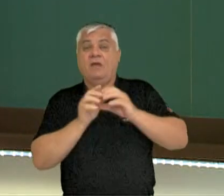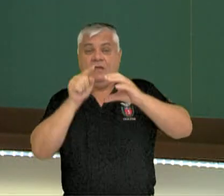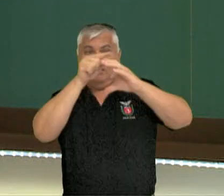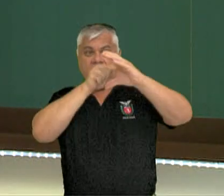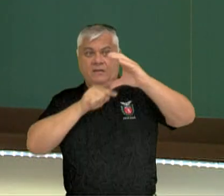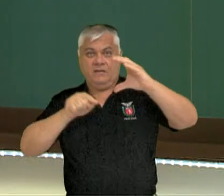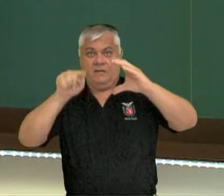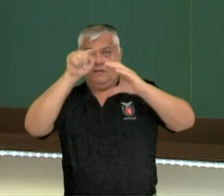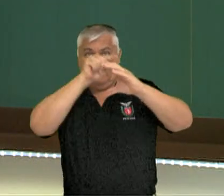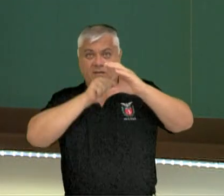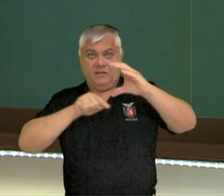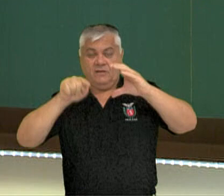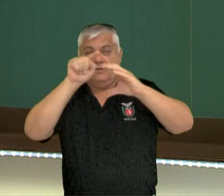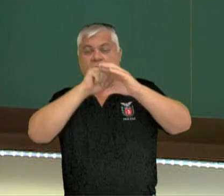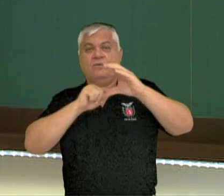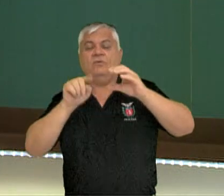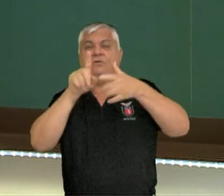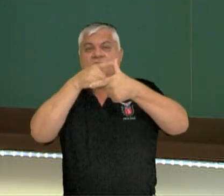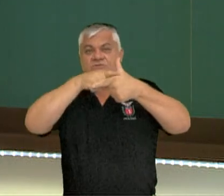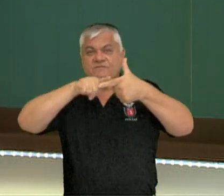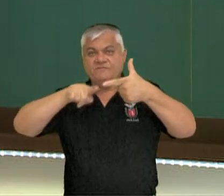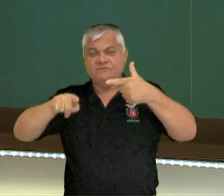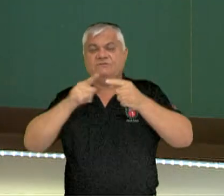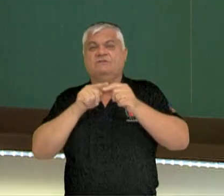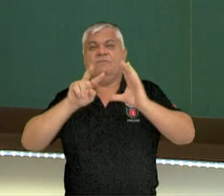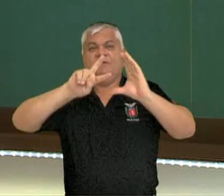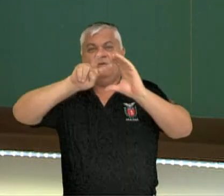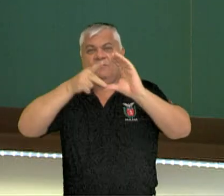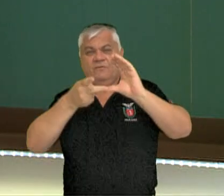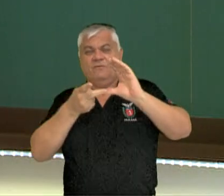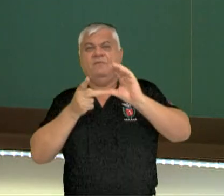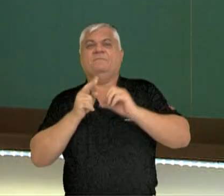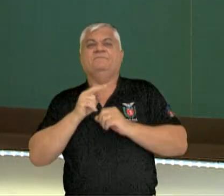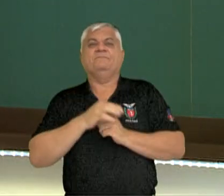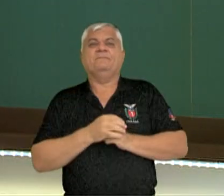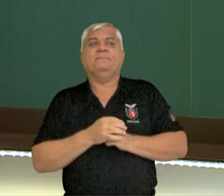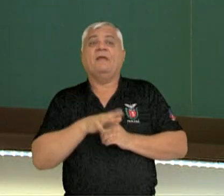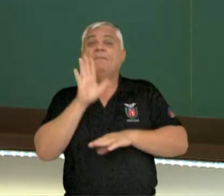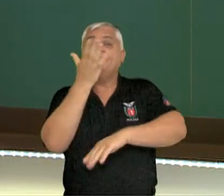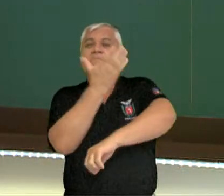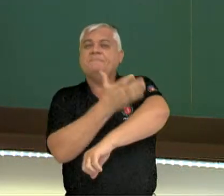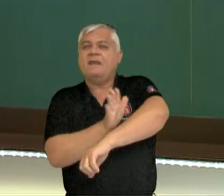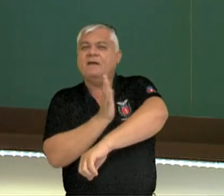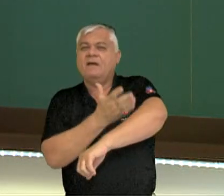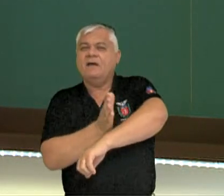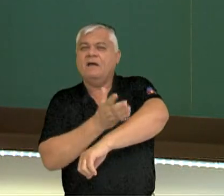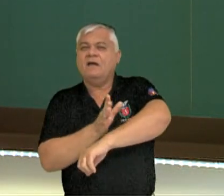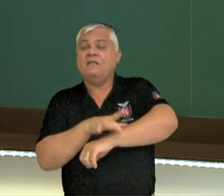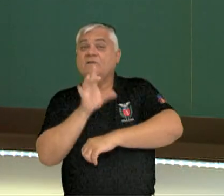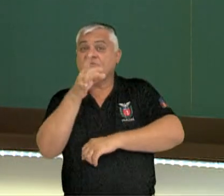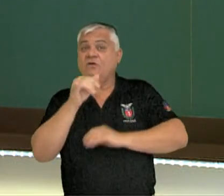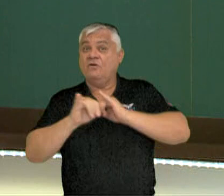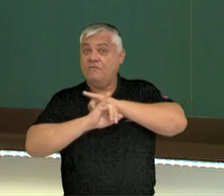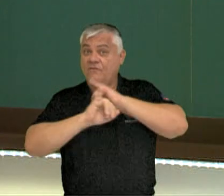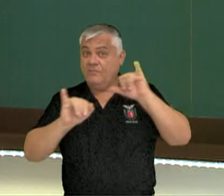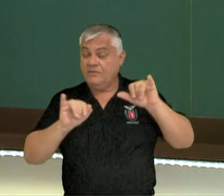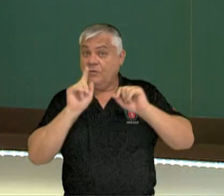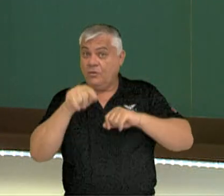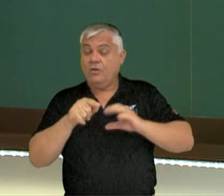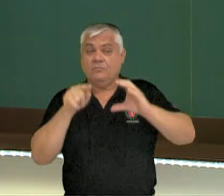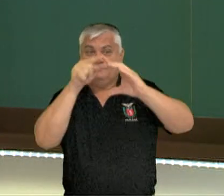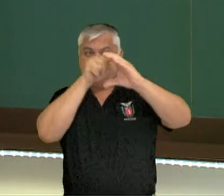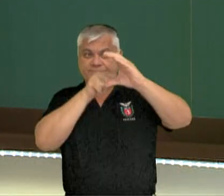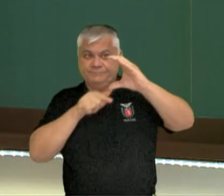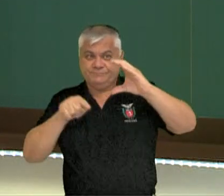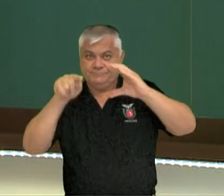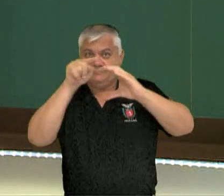pelo raio. E aí, aqui eu tenho uma prática só de aplicação dessa informação, de que o ângulo dado